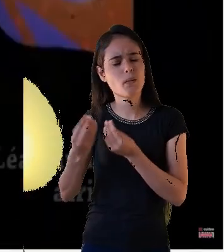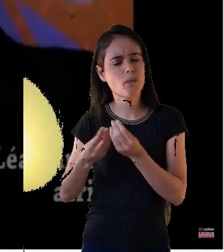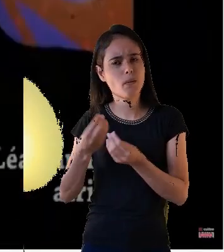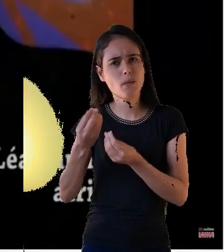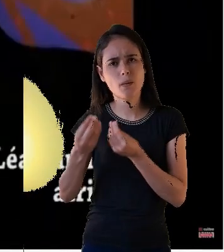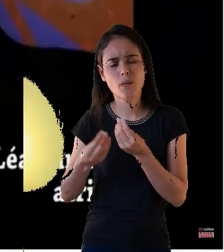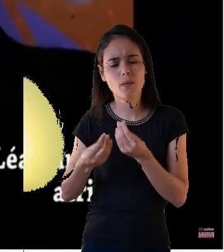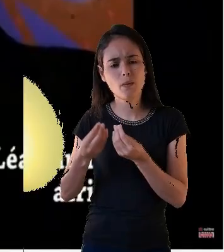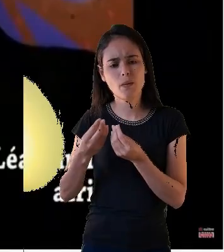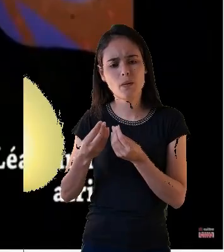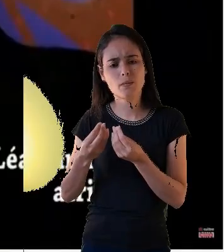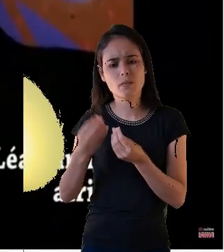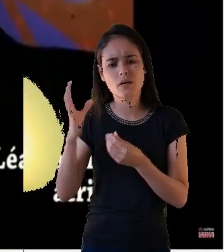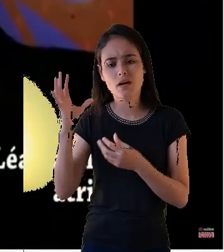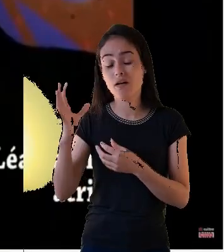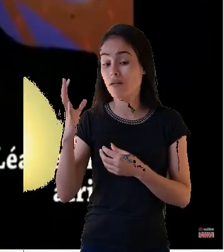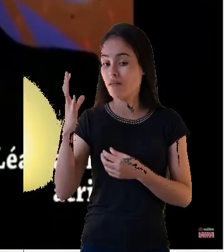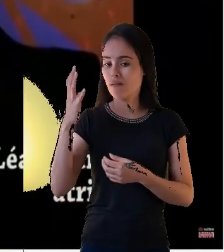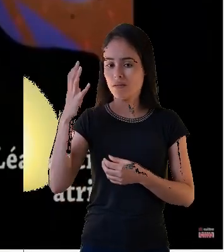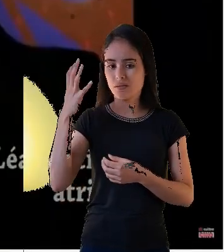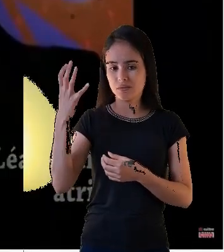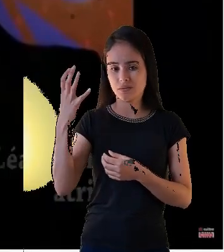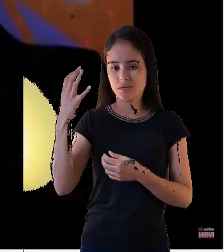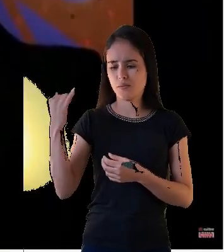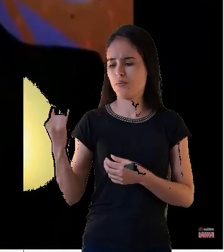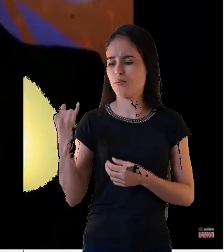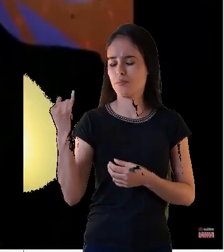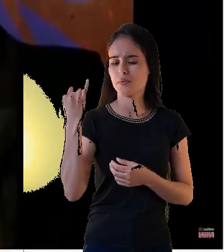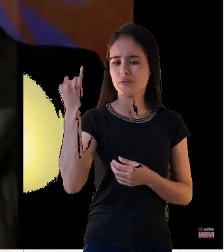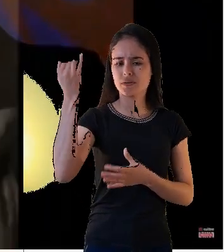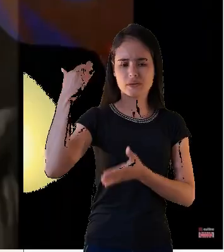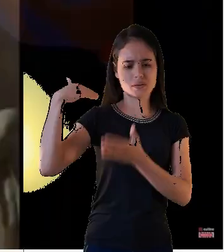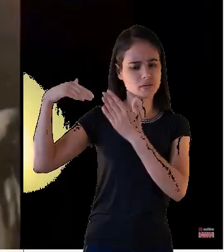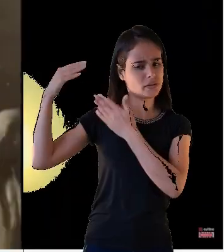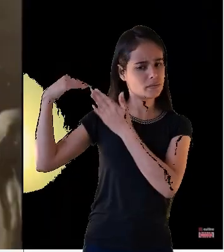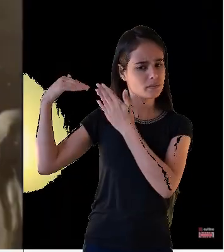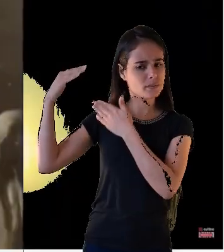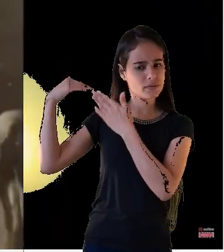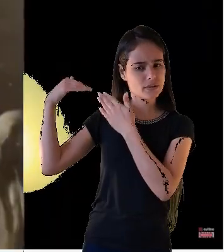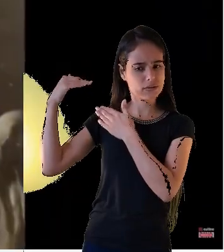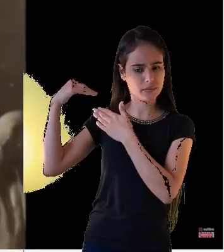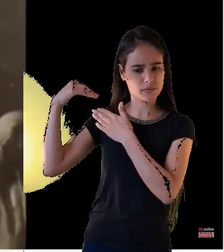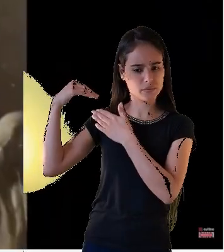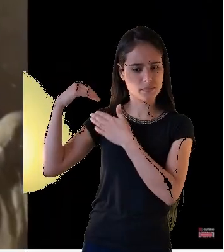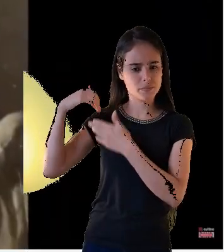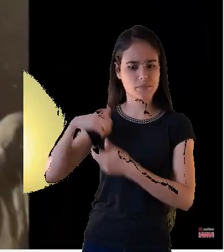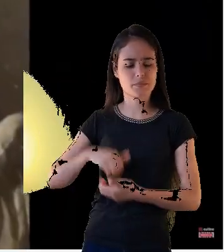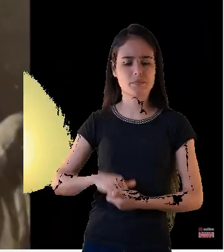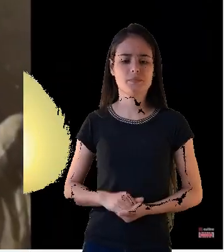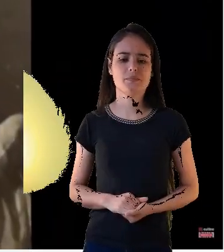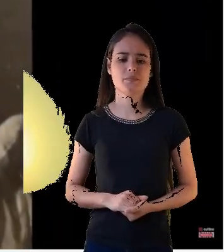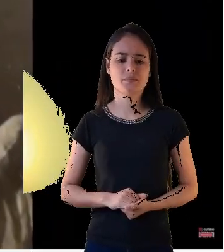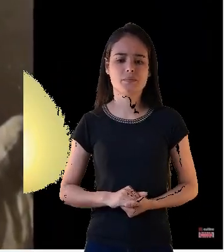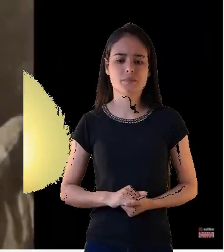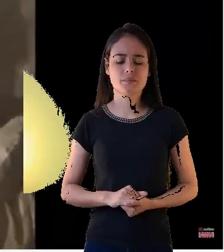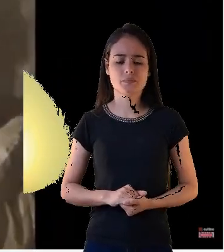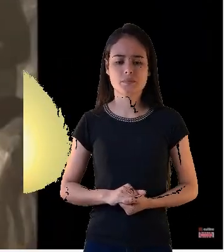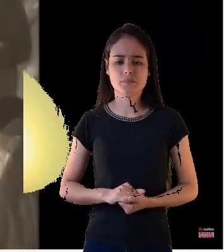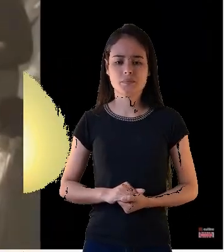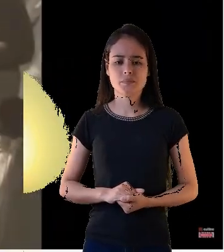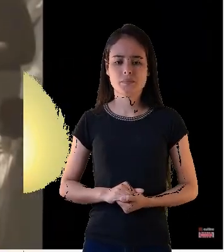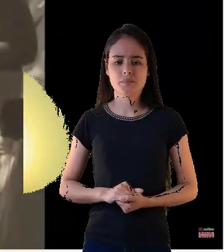tocou muito porque eu pude reviver momentos que foram definitivos para a minha